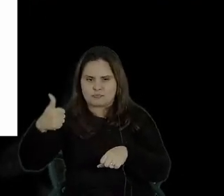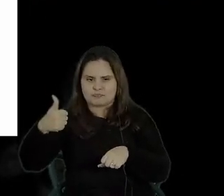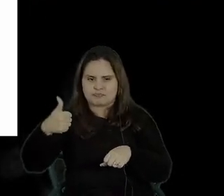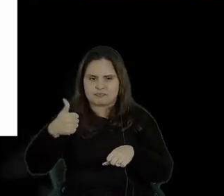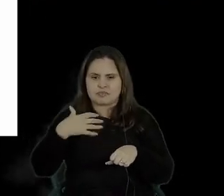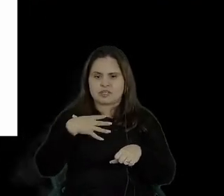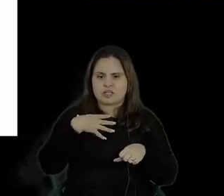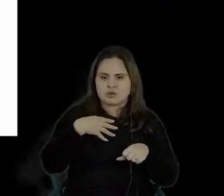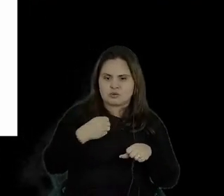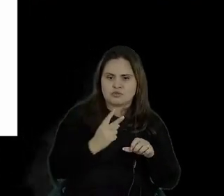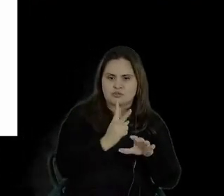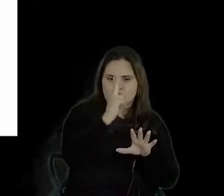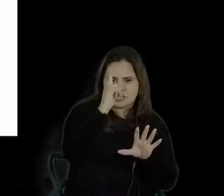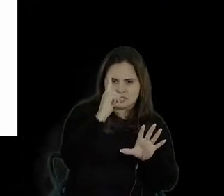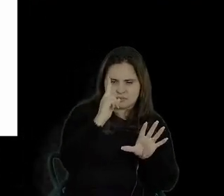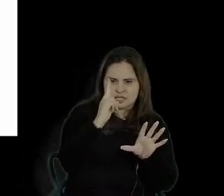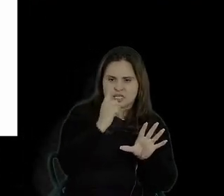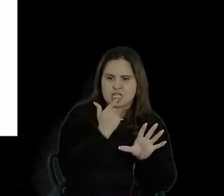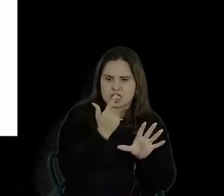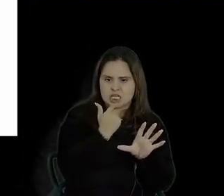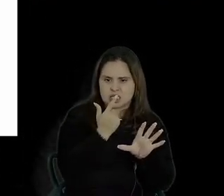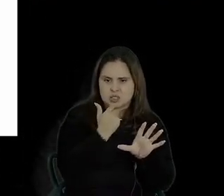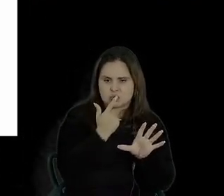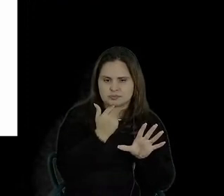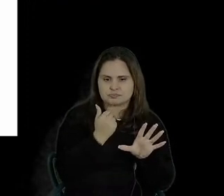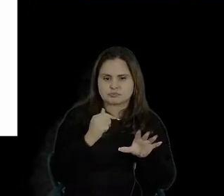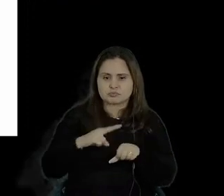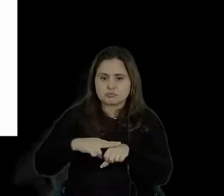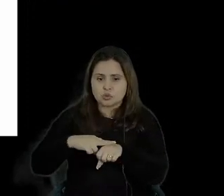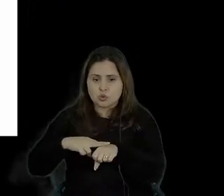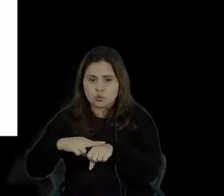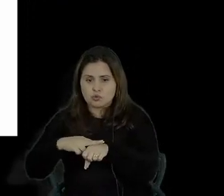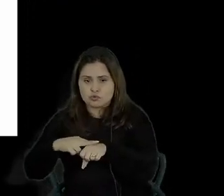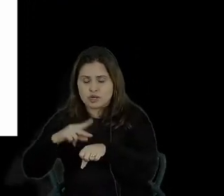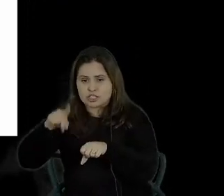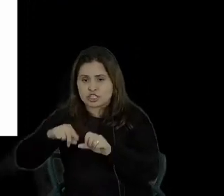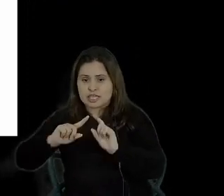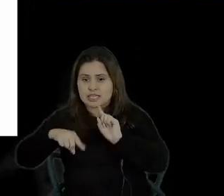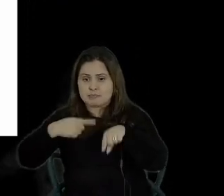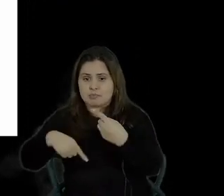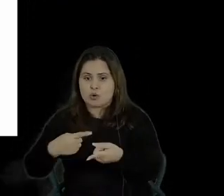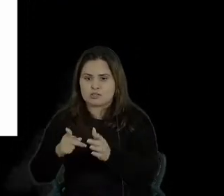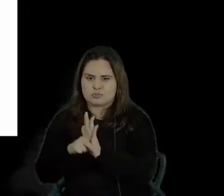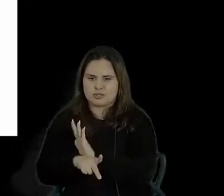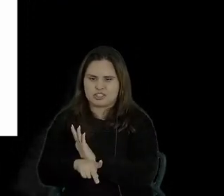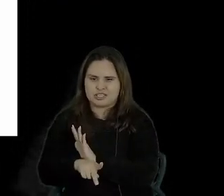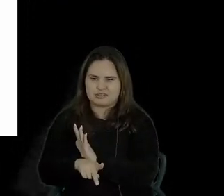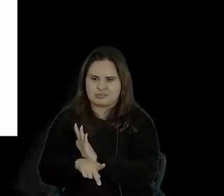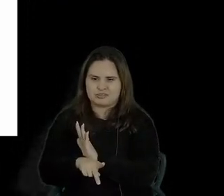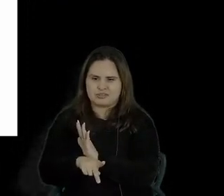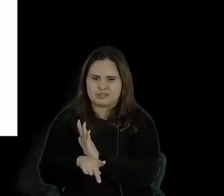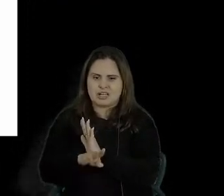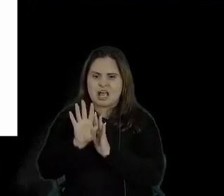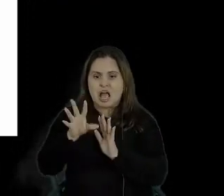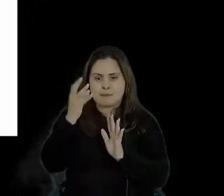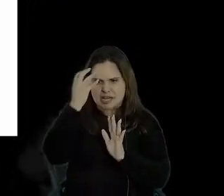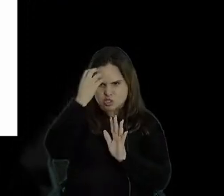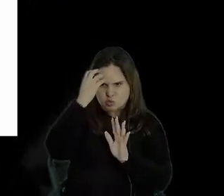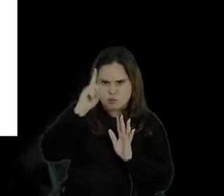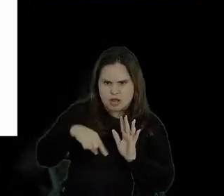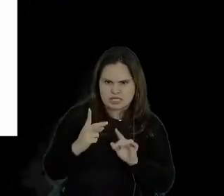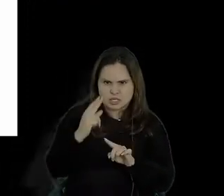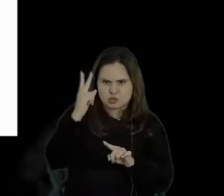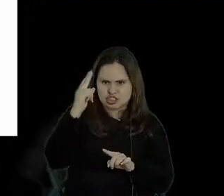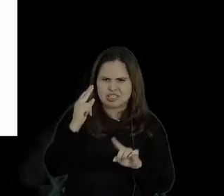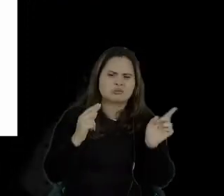foi operada. A criança, o em verde, foi depois que a gente fez o projeto. Ah, mas a culpa é do cirurgião?